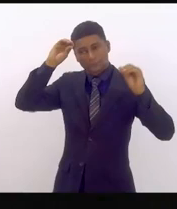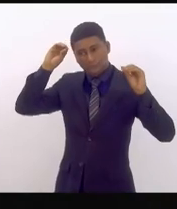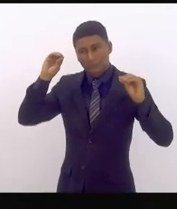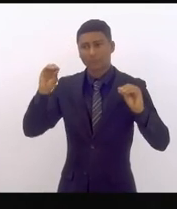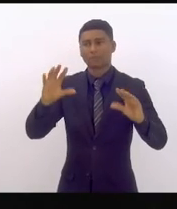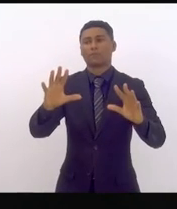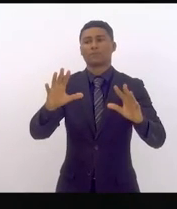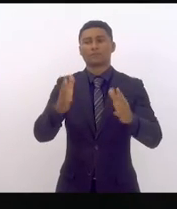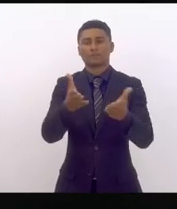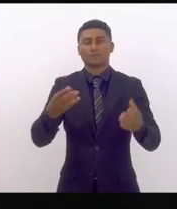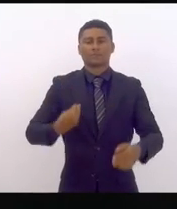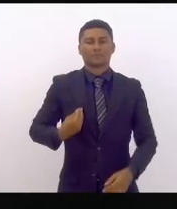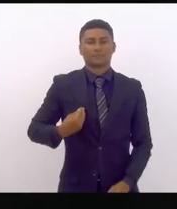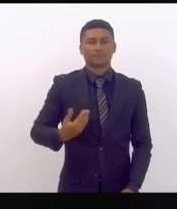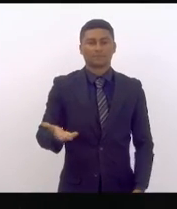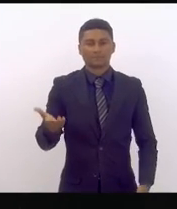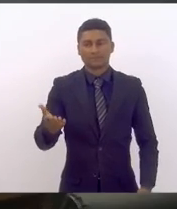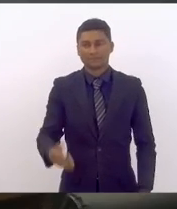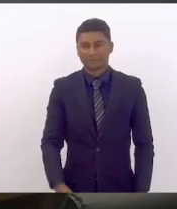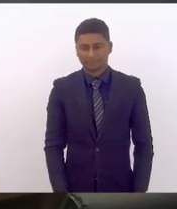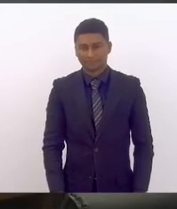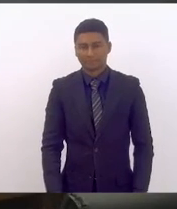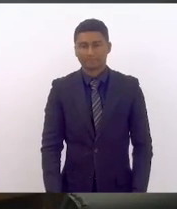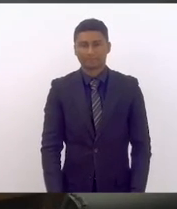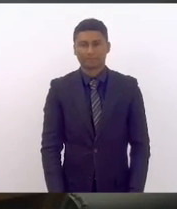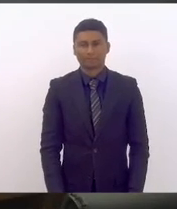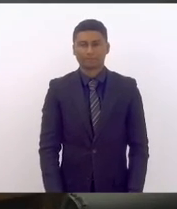a vida de todos nós